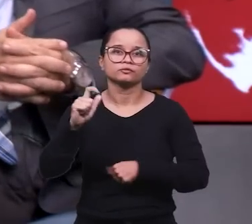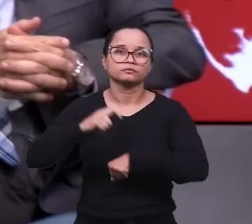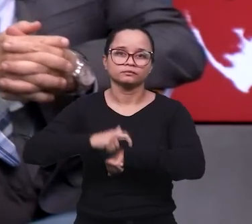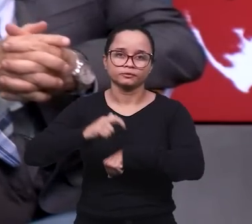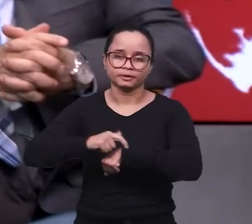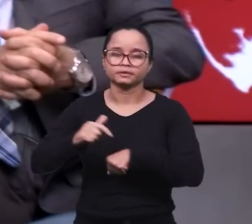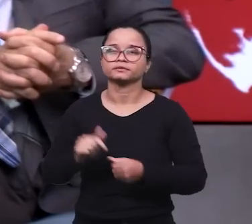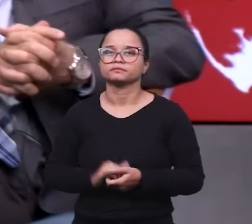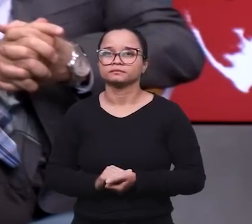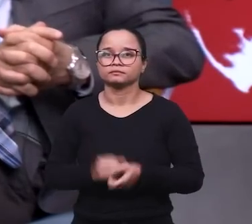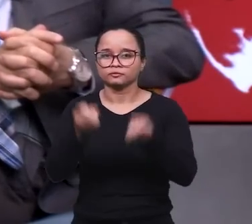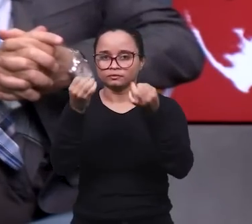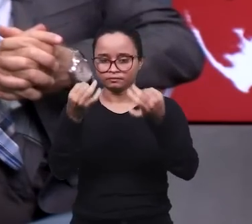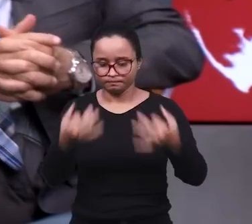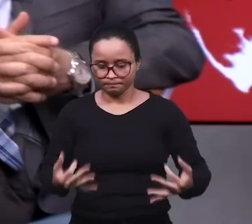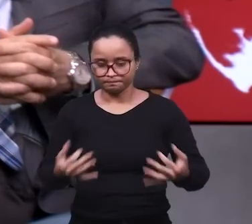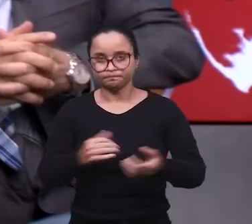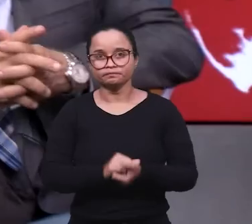outro momento.